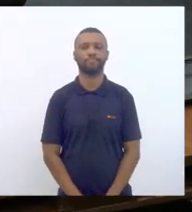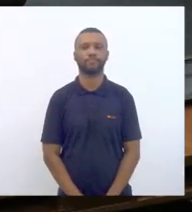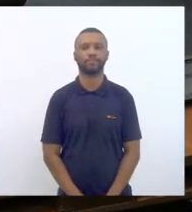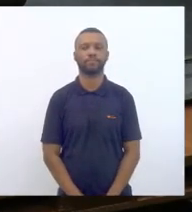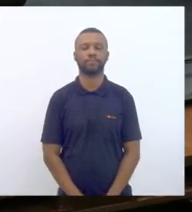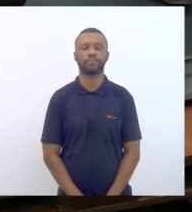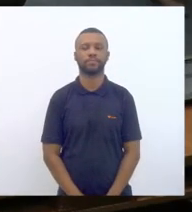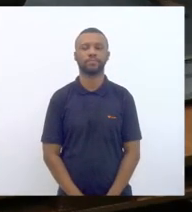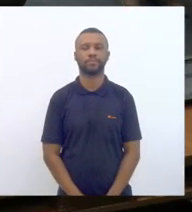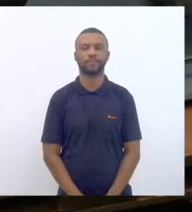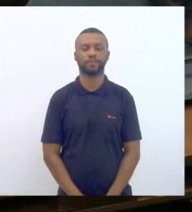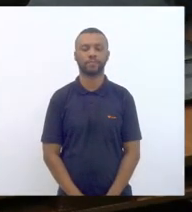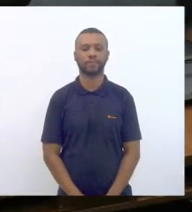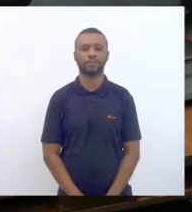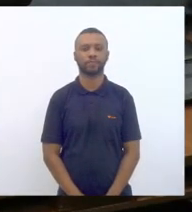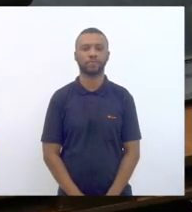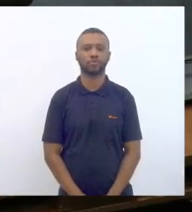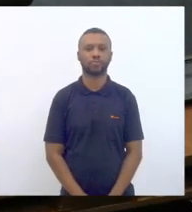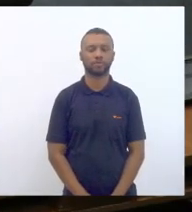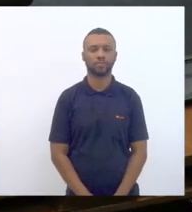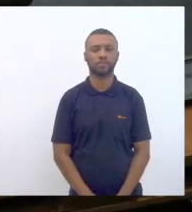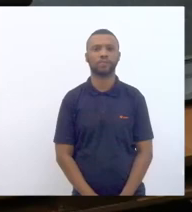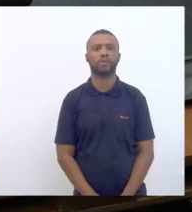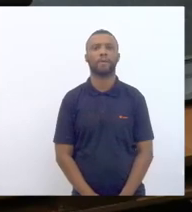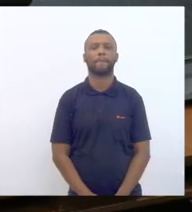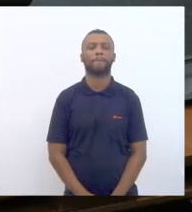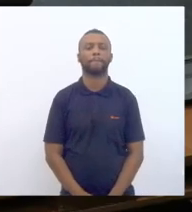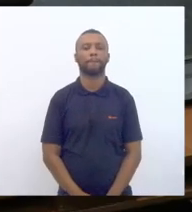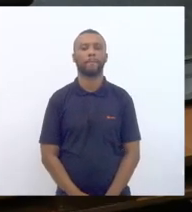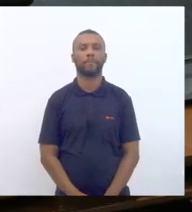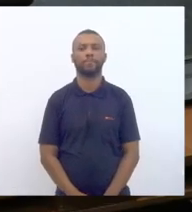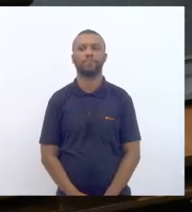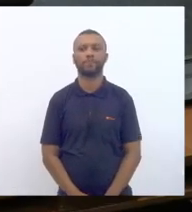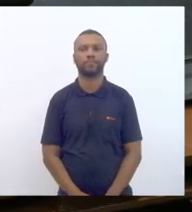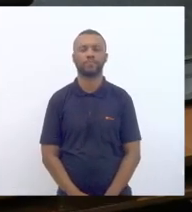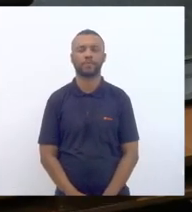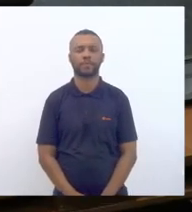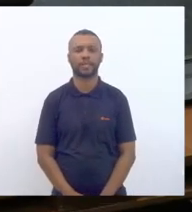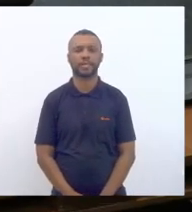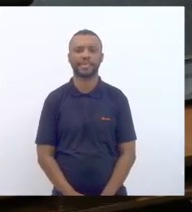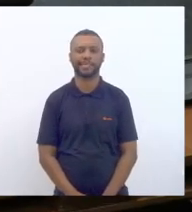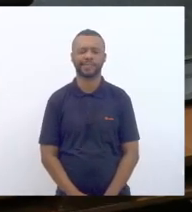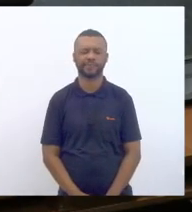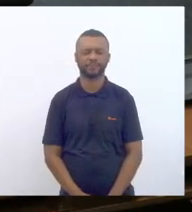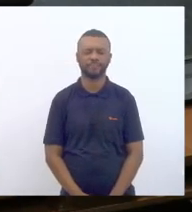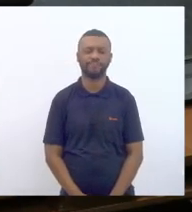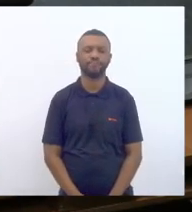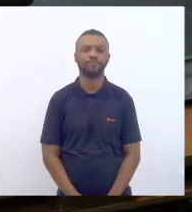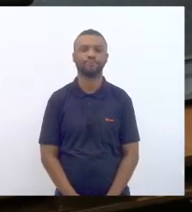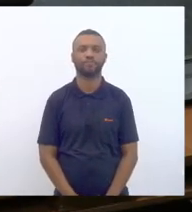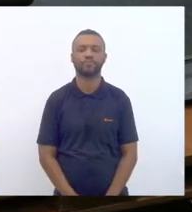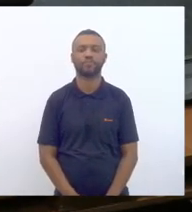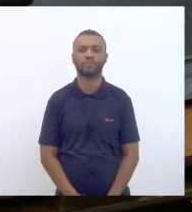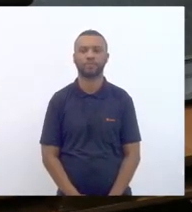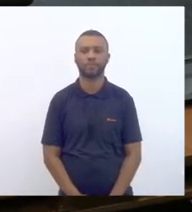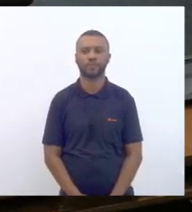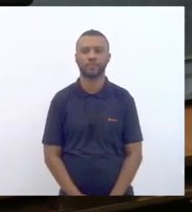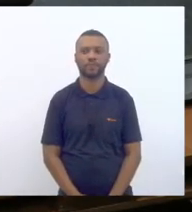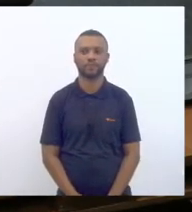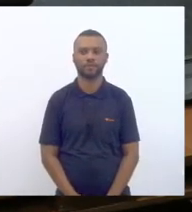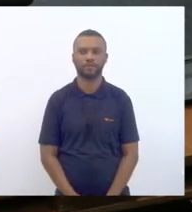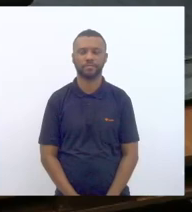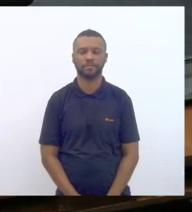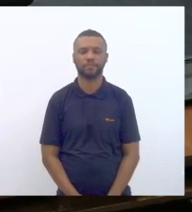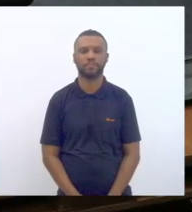Lucinha. Presidente, me ouve? Mônica Francisco. Obrigada, é que o vídeo está